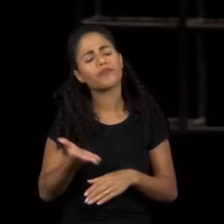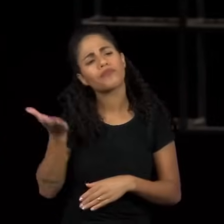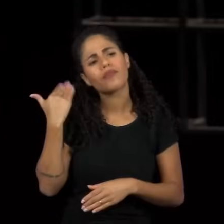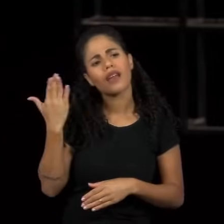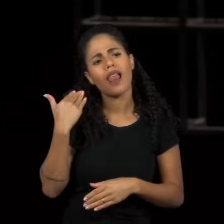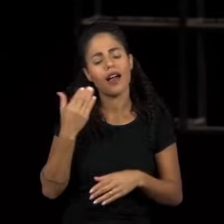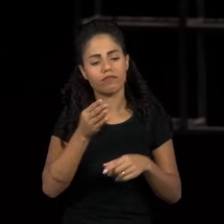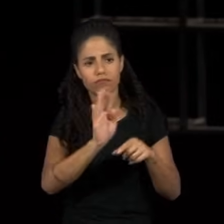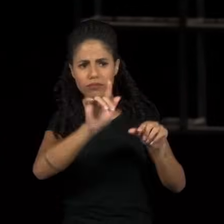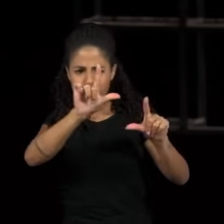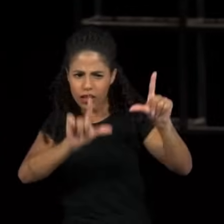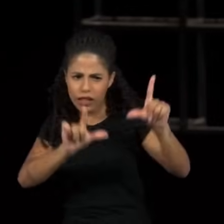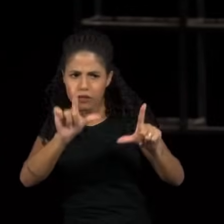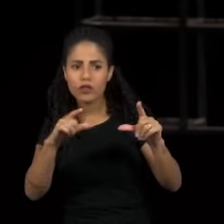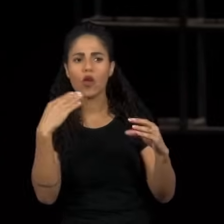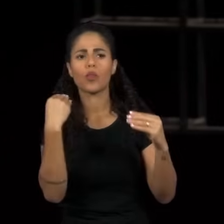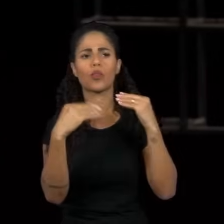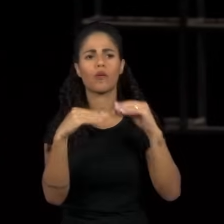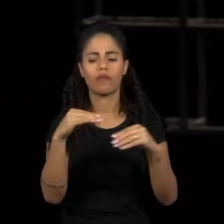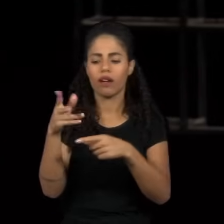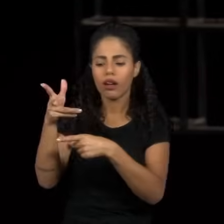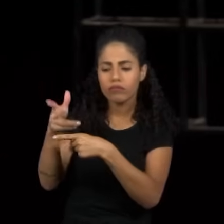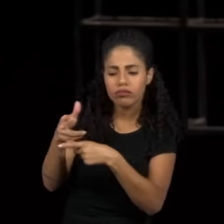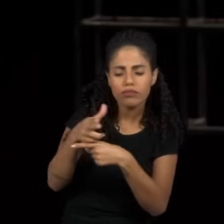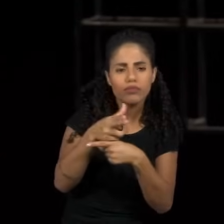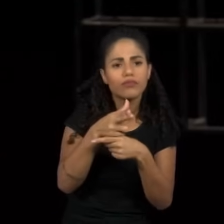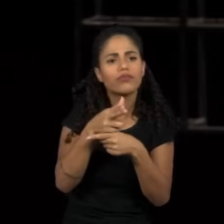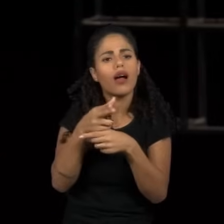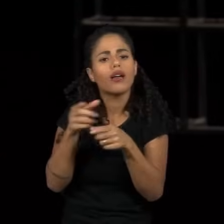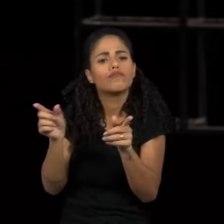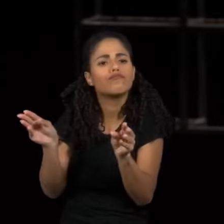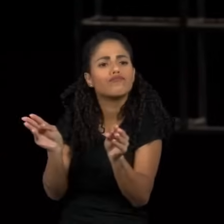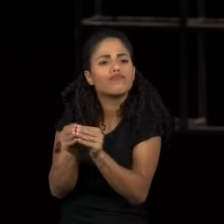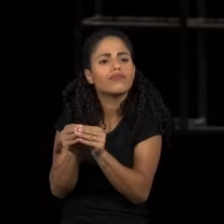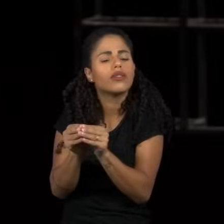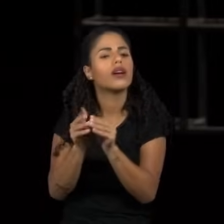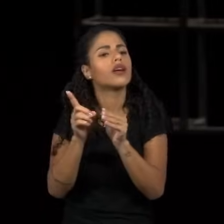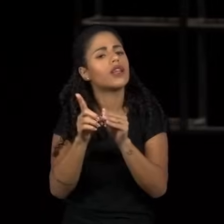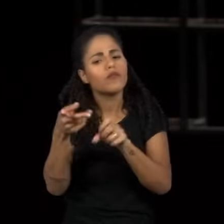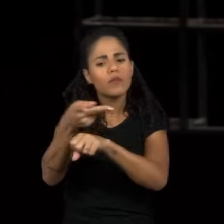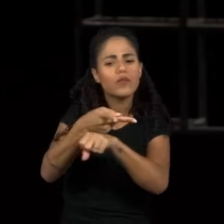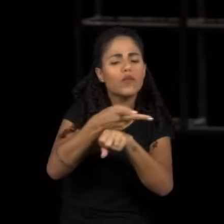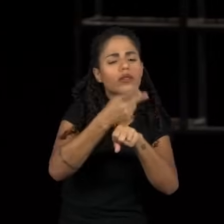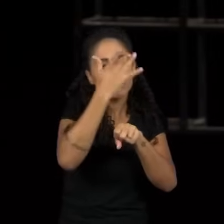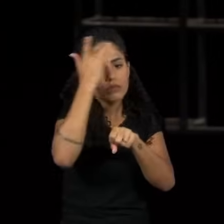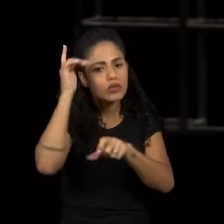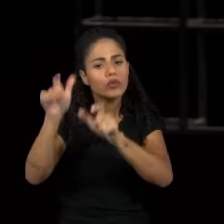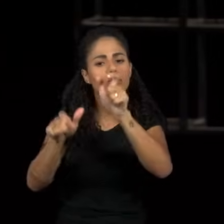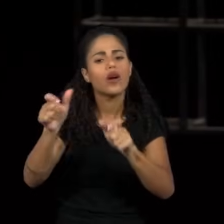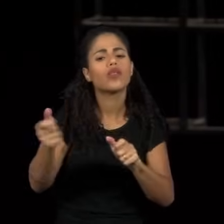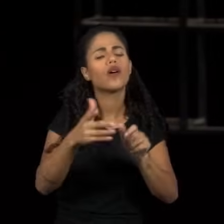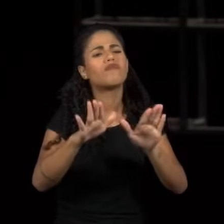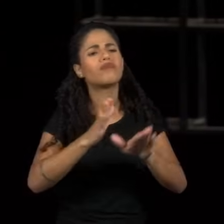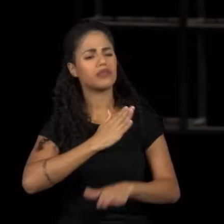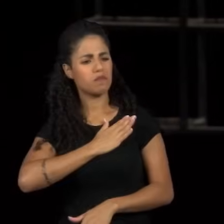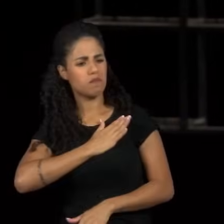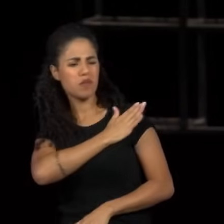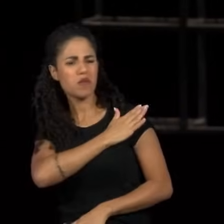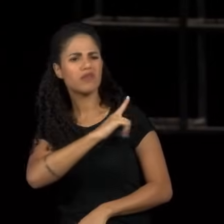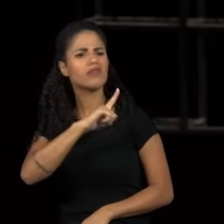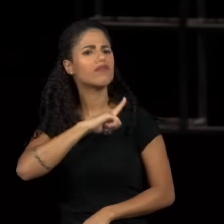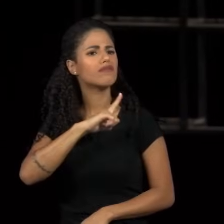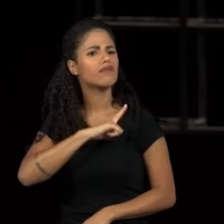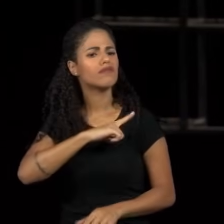já produzia telenovelas, seriados, estava sempre aí à procura de novos talentos. Mas existia um certo preconceito, né, por parte